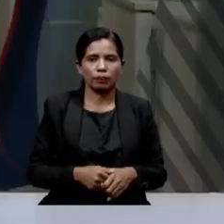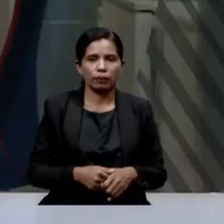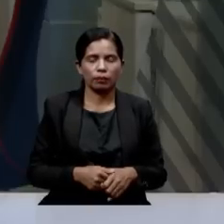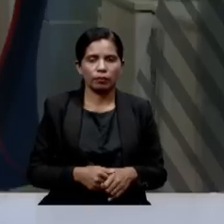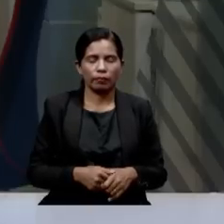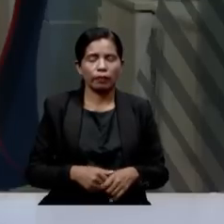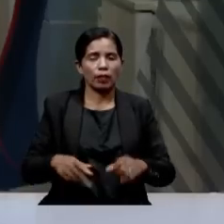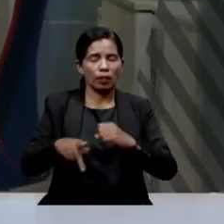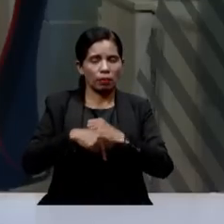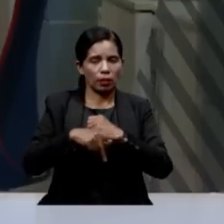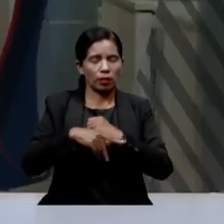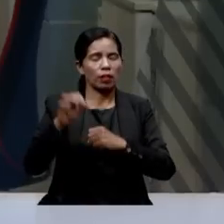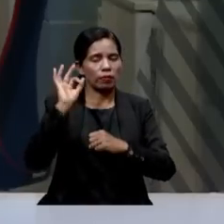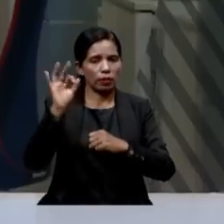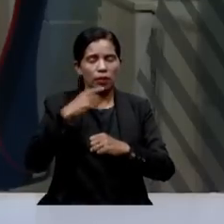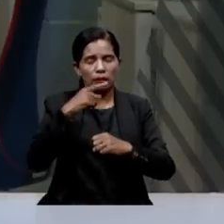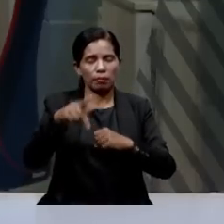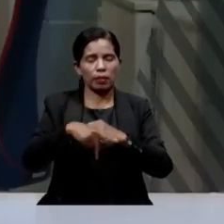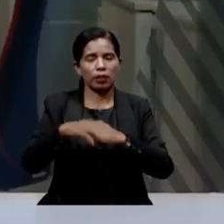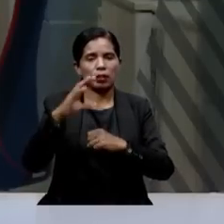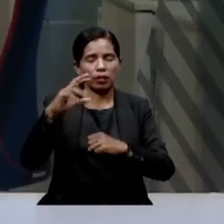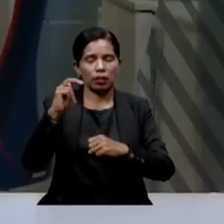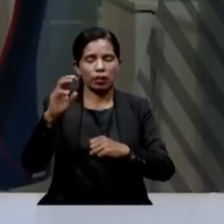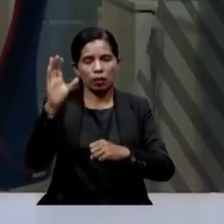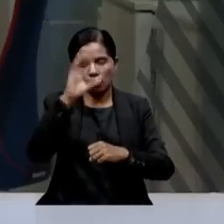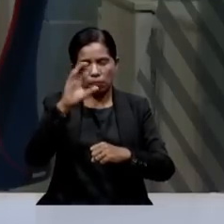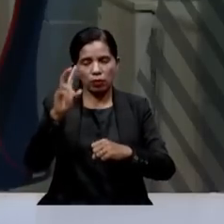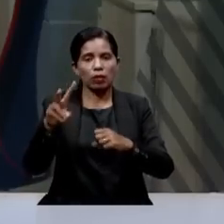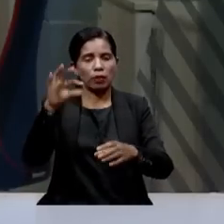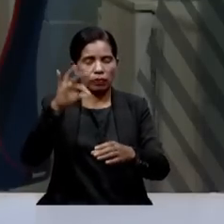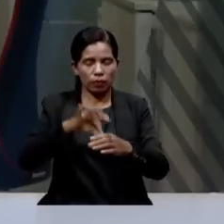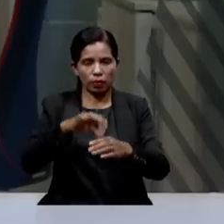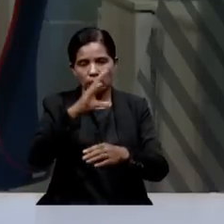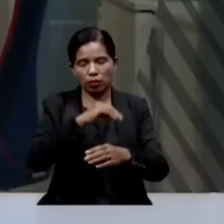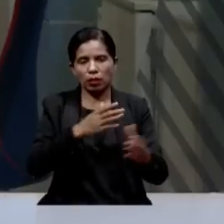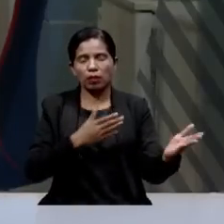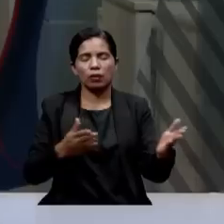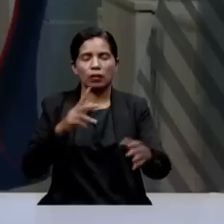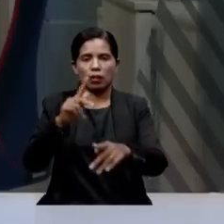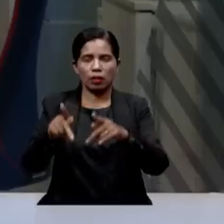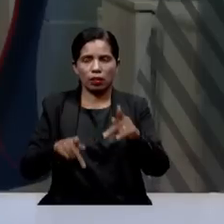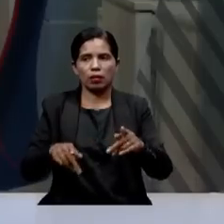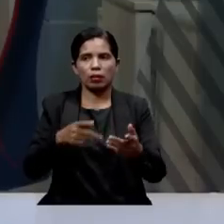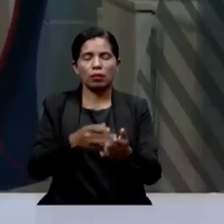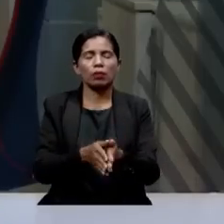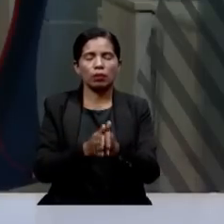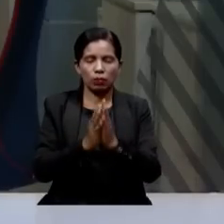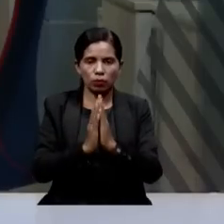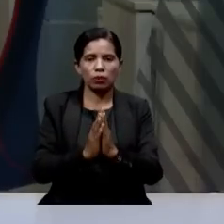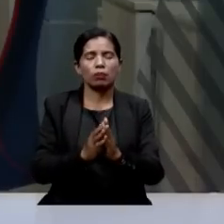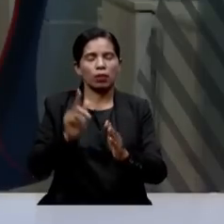Bancada Fratelling acusa bancada CNRT buca votos, tamba mobiliza tais na insira, hodi sisi